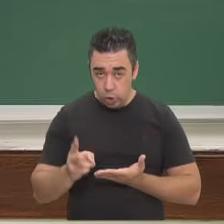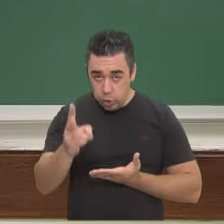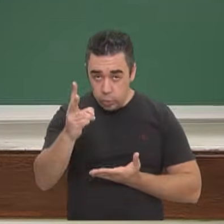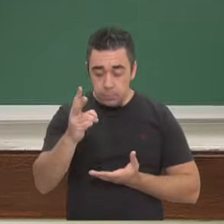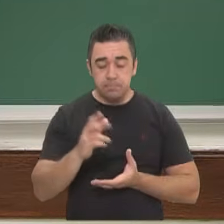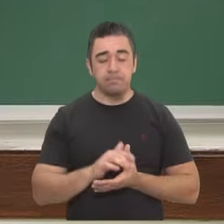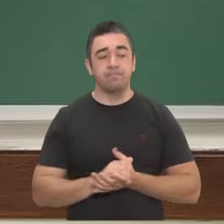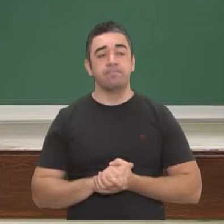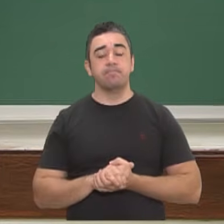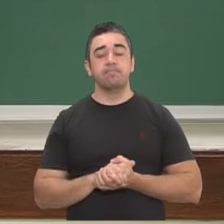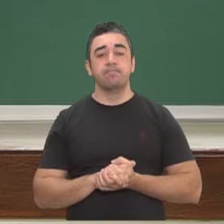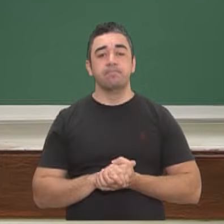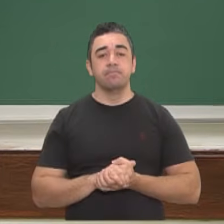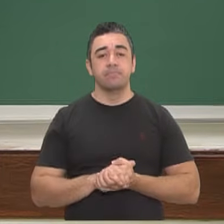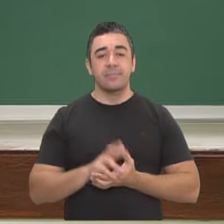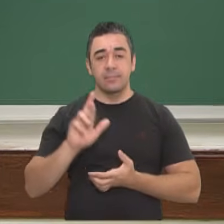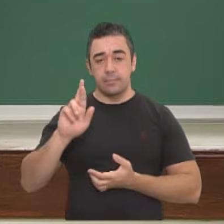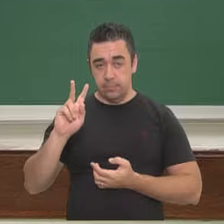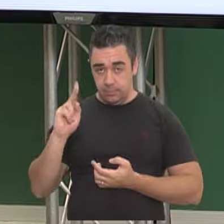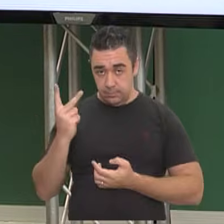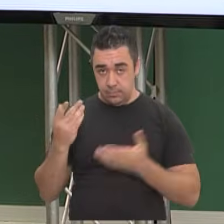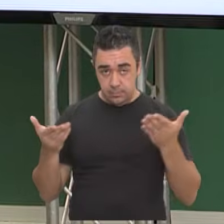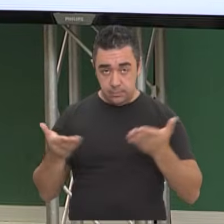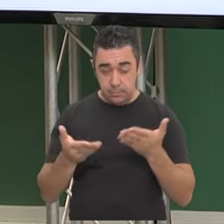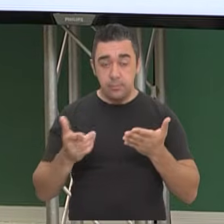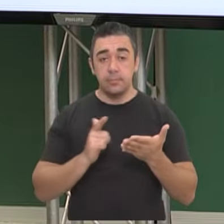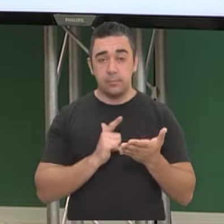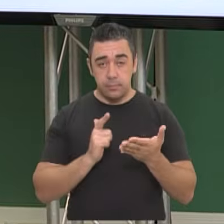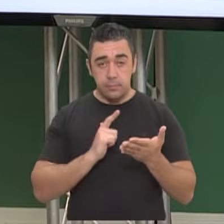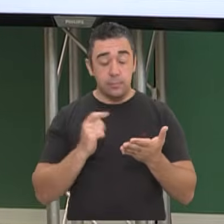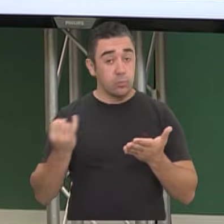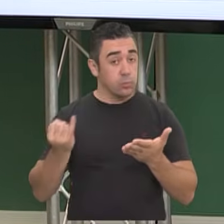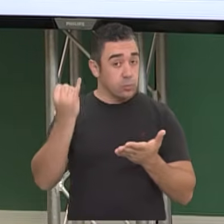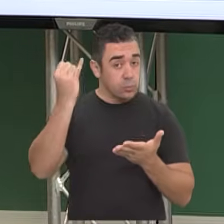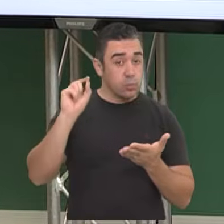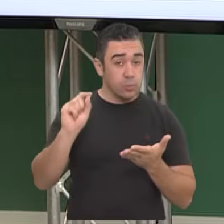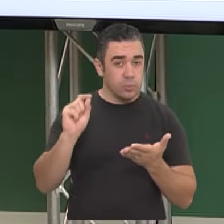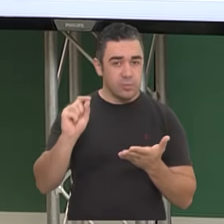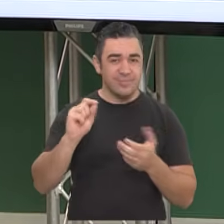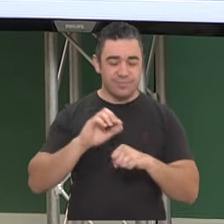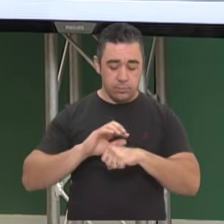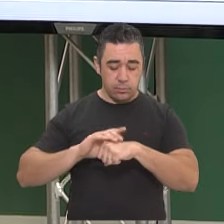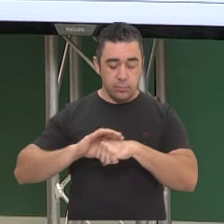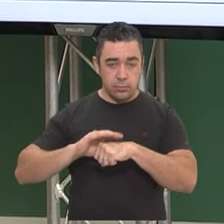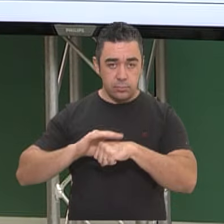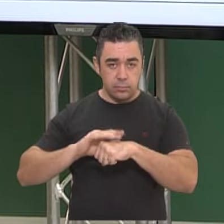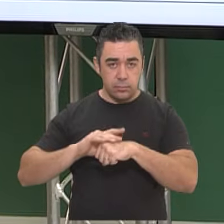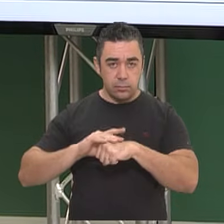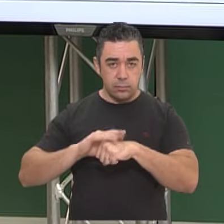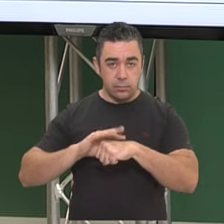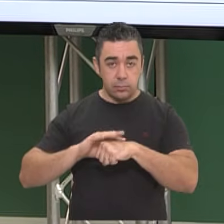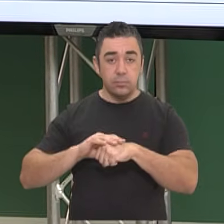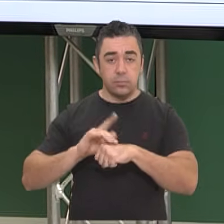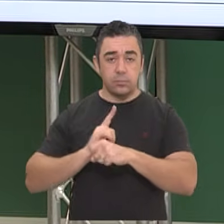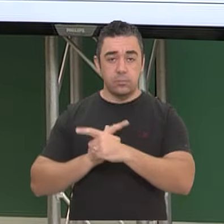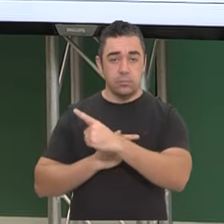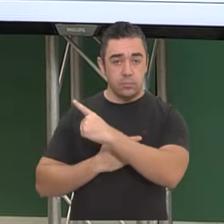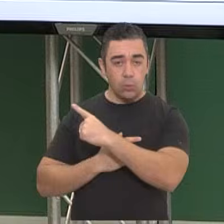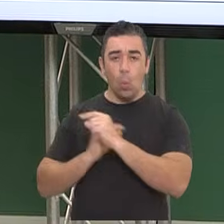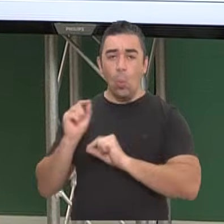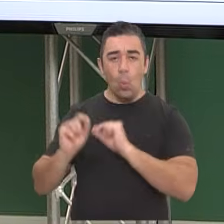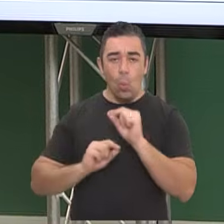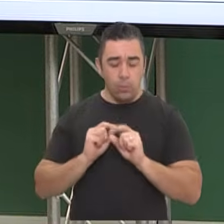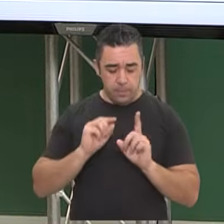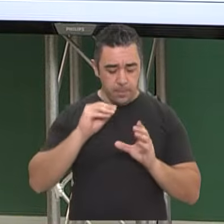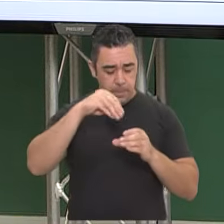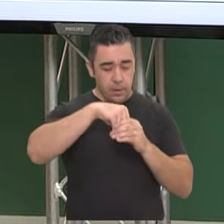conteúdo. Fator RH agora tem uma coisa muito importante que é uma doença chamada eritroblastose fetal. O que é